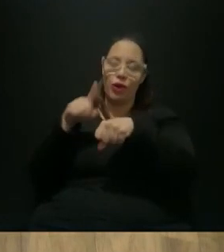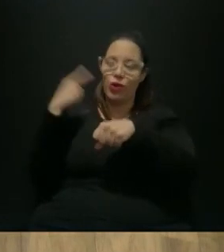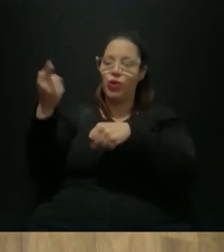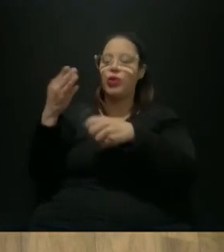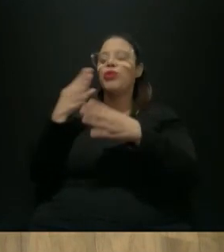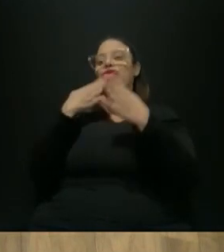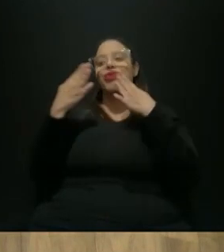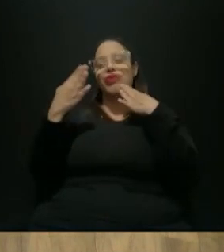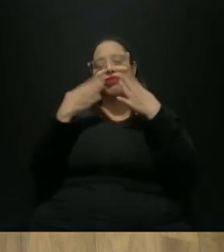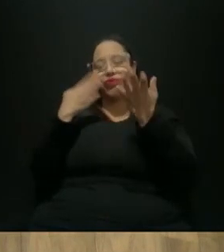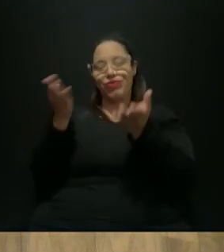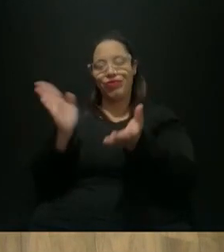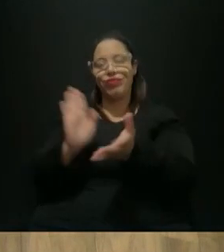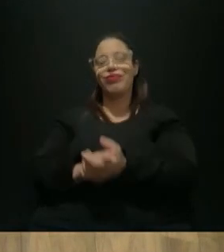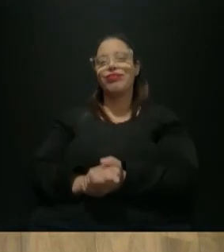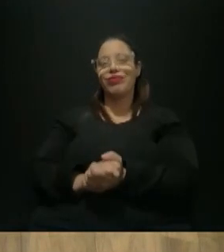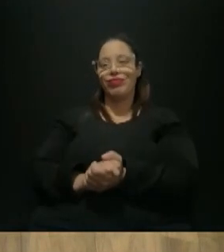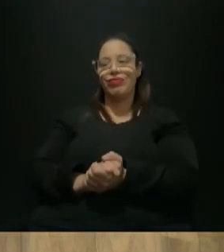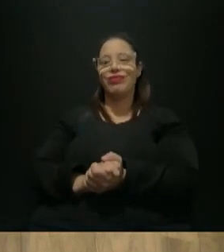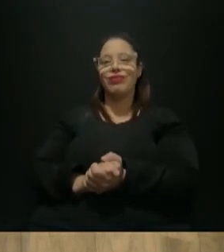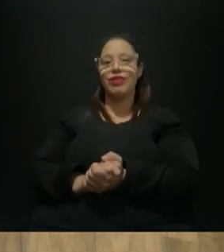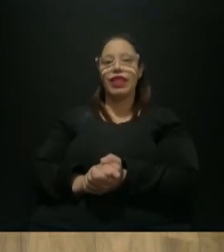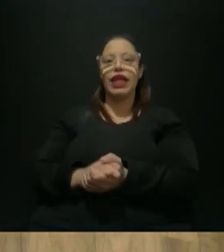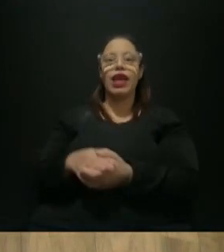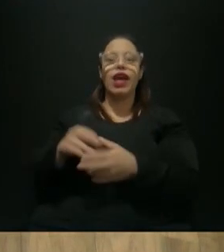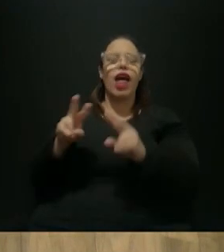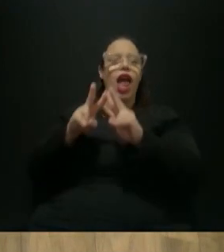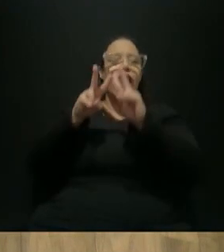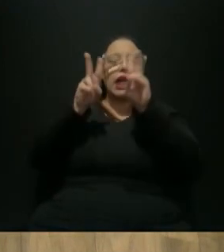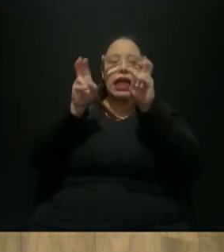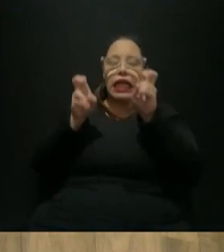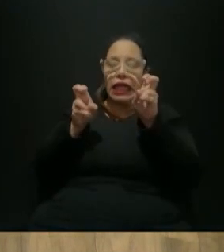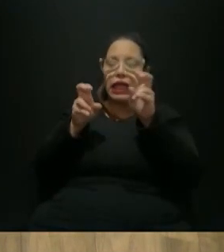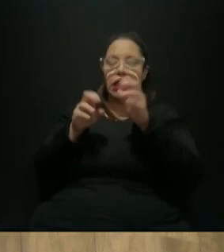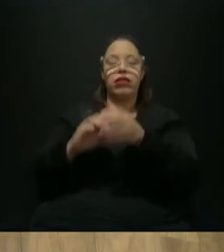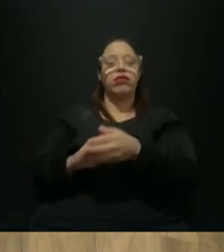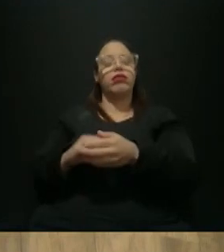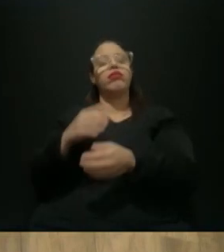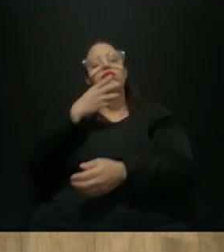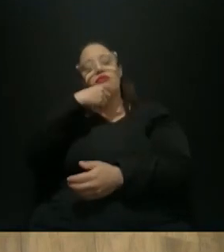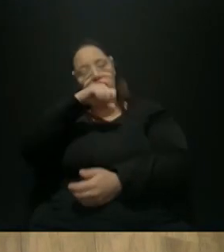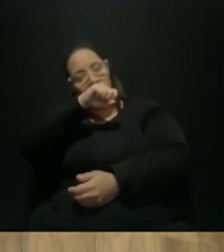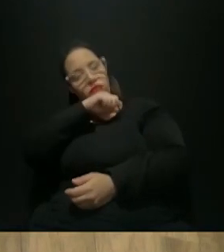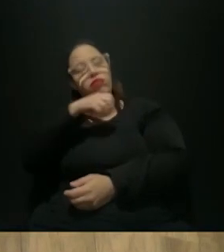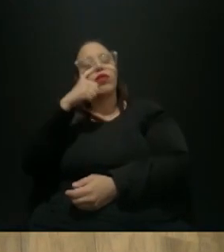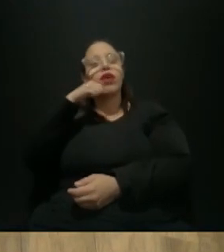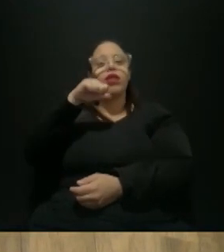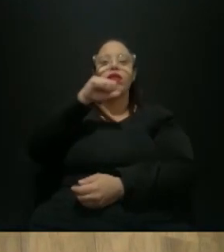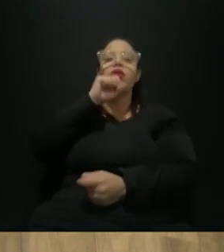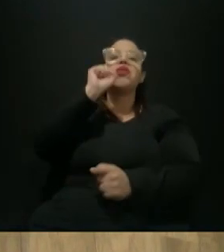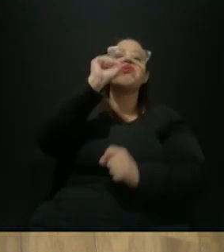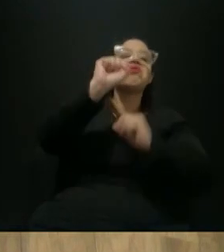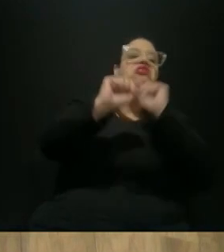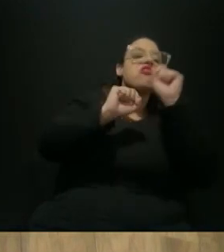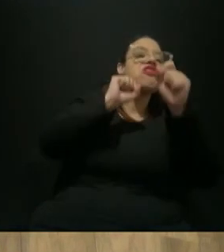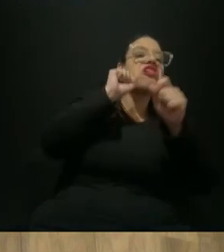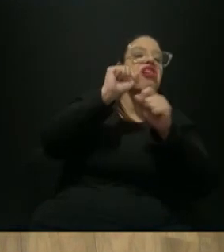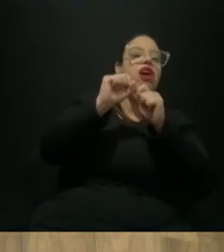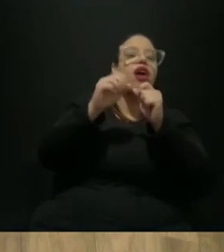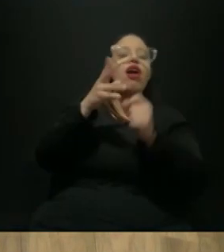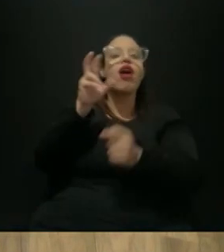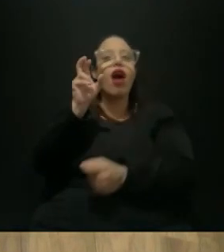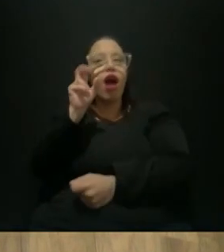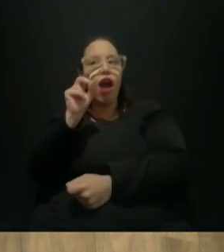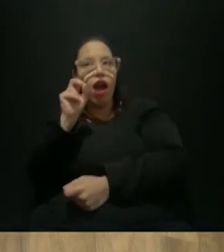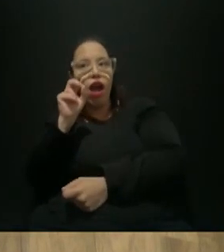acho que é, inclusive hoje, sobre essa função, né, de pai, de mãe, quem exerce essa função, avós exercendo,